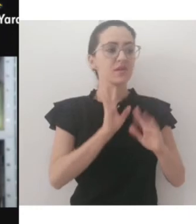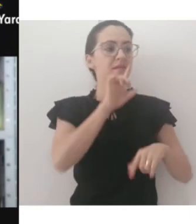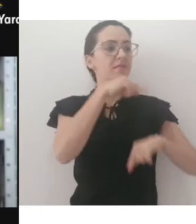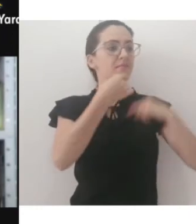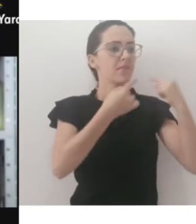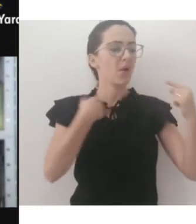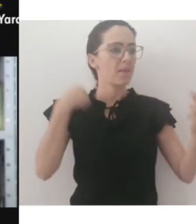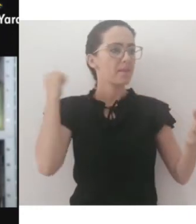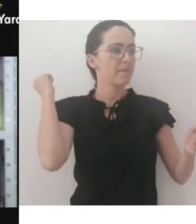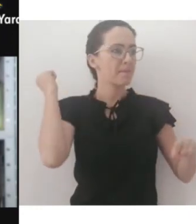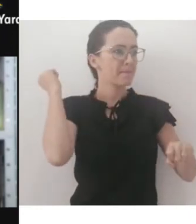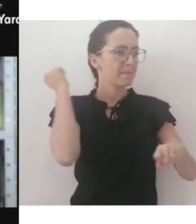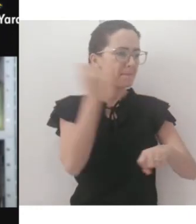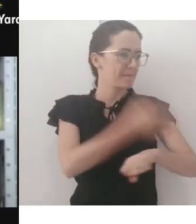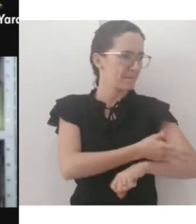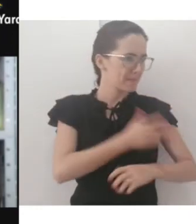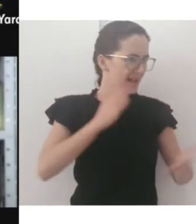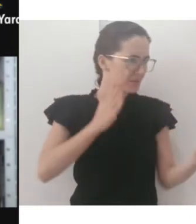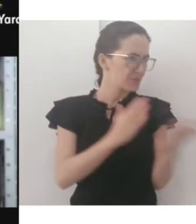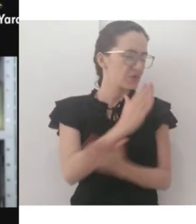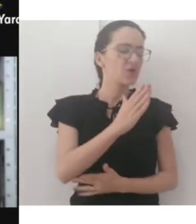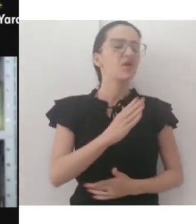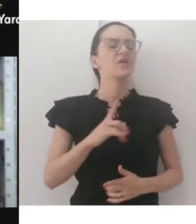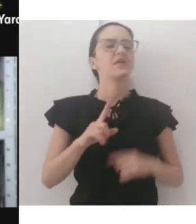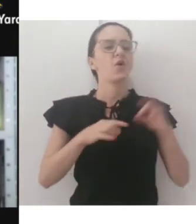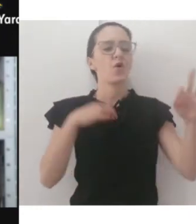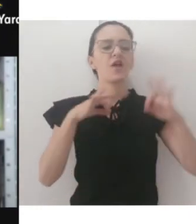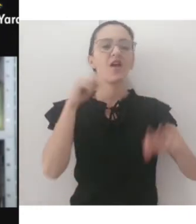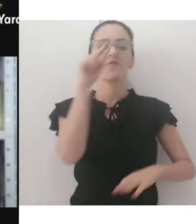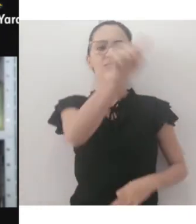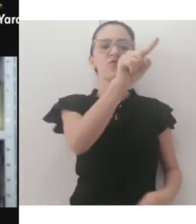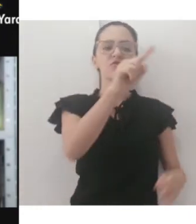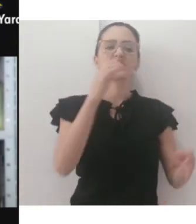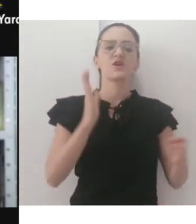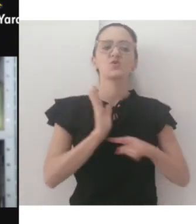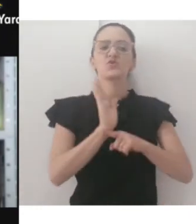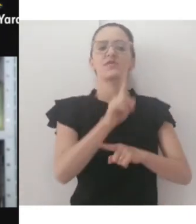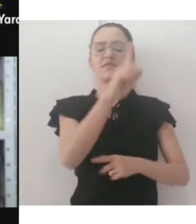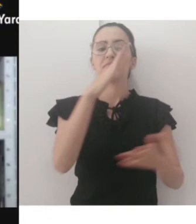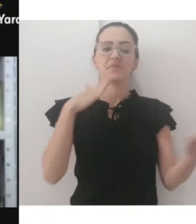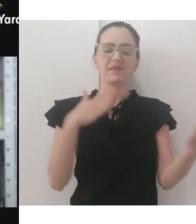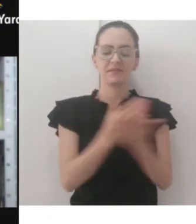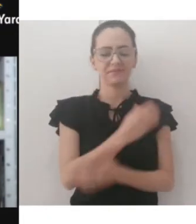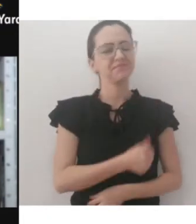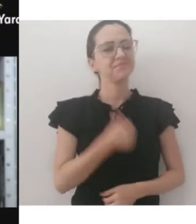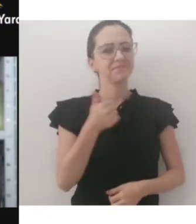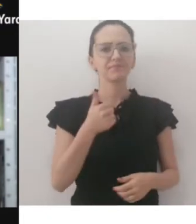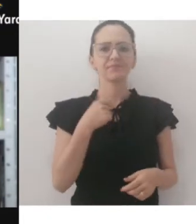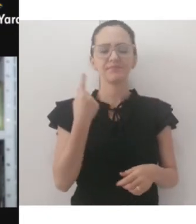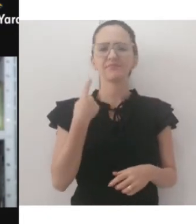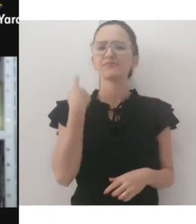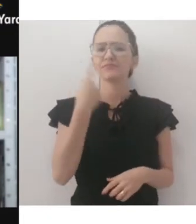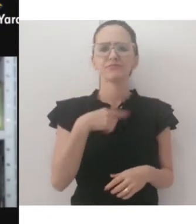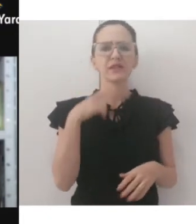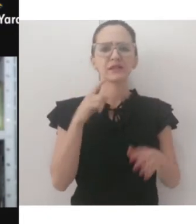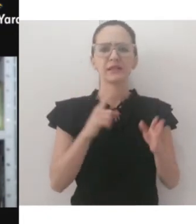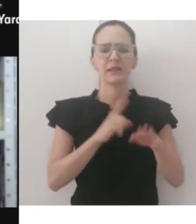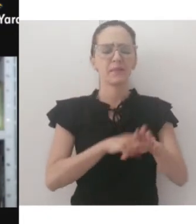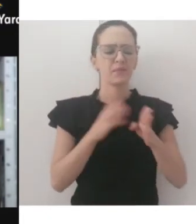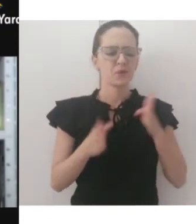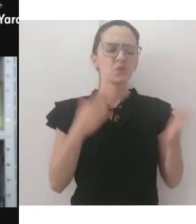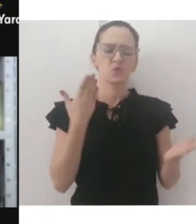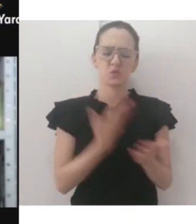que daria toda a condição para a irmã passar. Assim foi feito, ela passou um tempo estudando, passou num bom